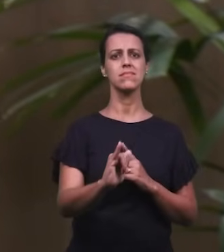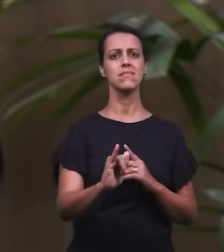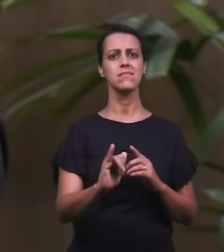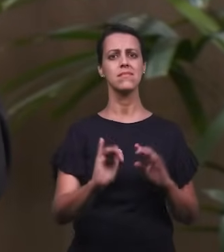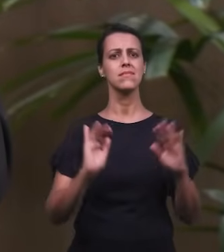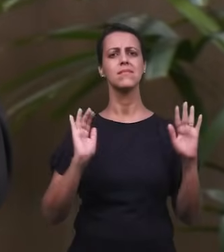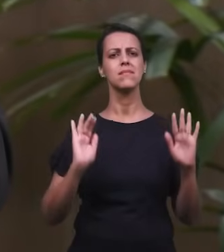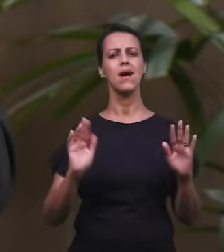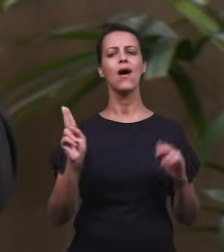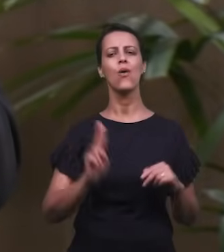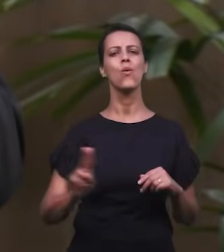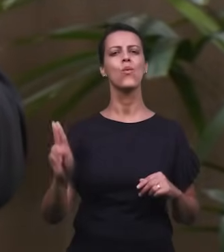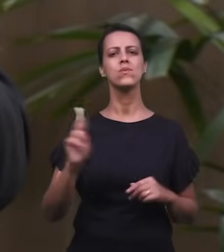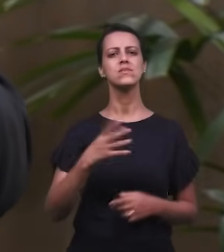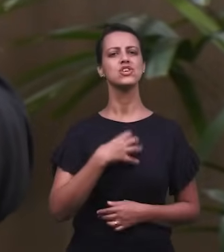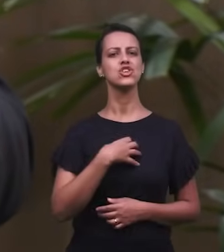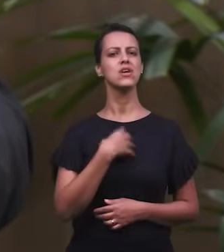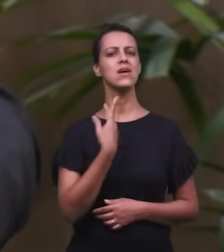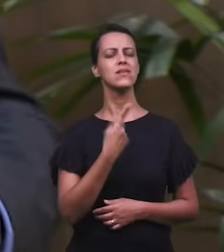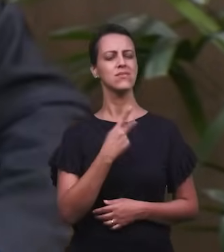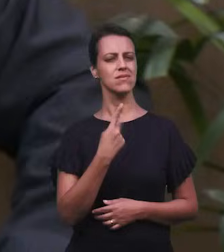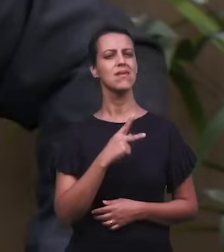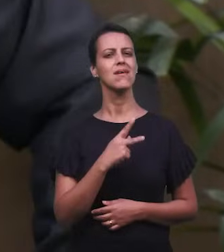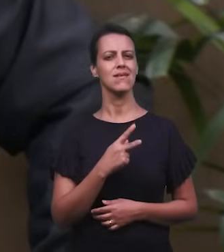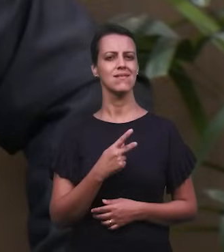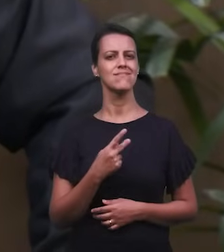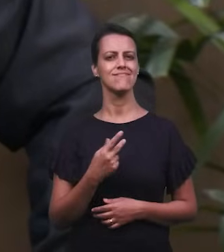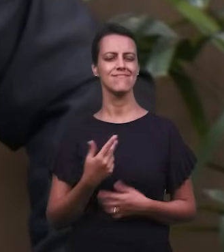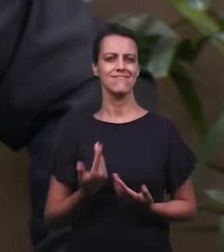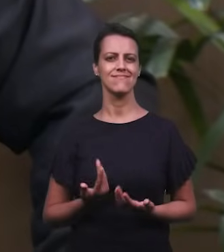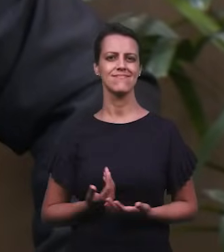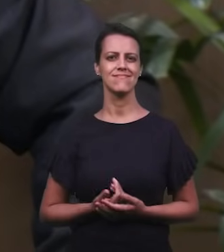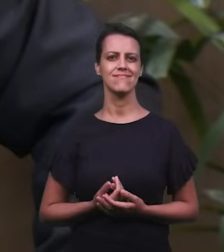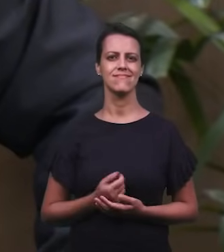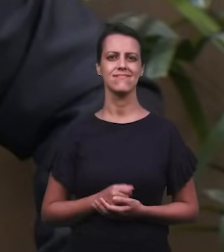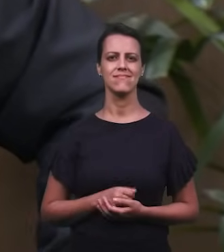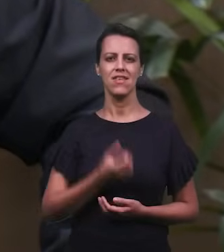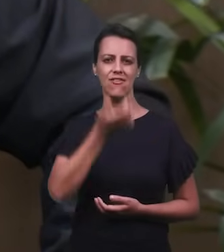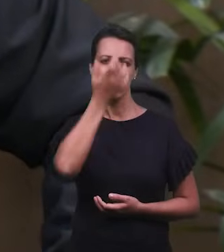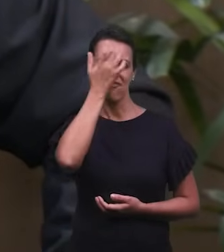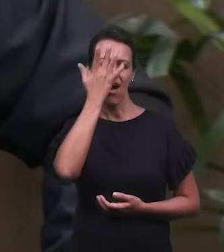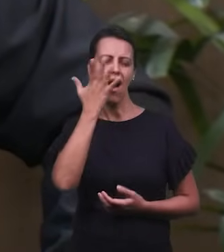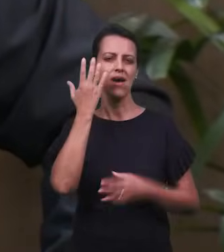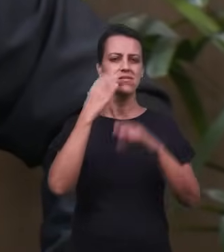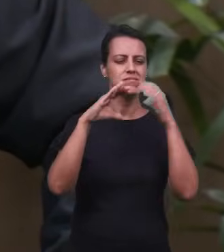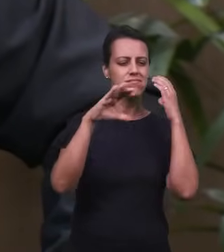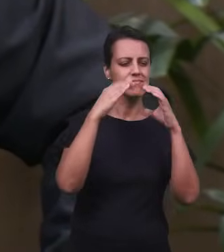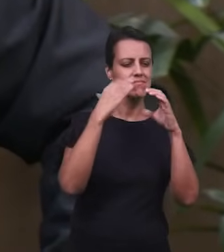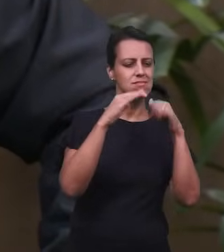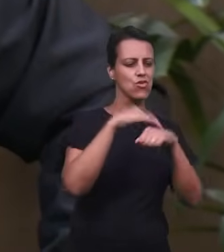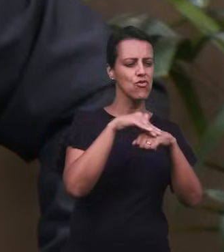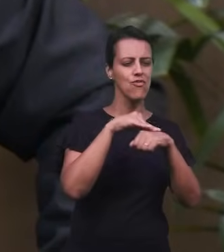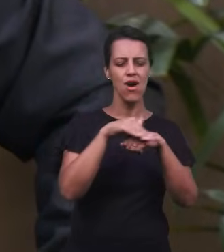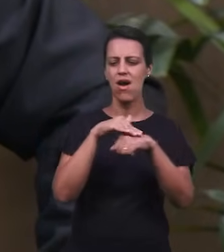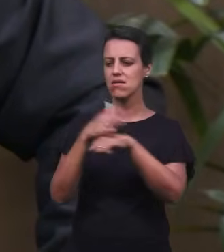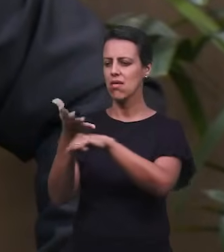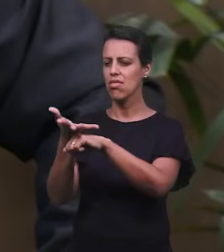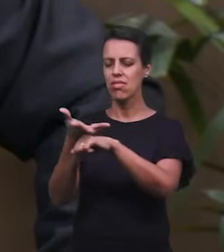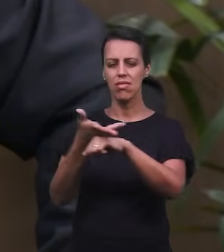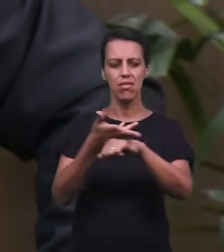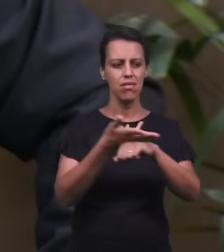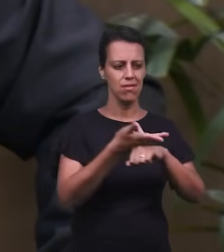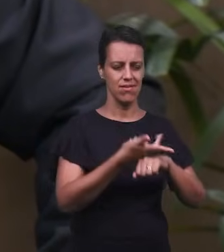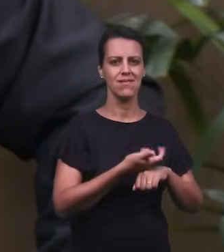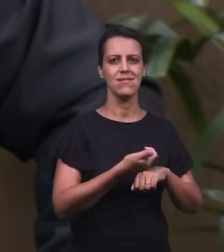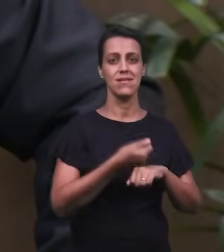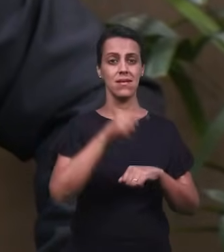mas usando exatamente dessa habilidade. É interessante a gente perceber isso. Deus, ele usa cada um